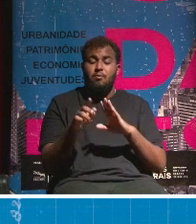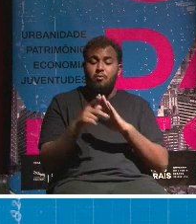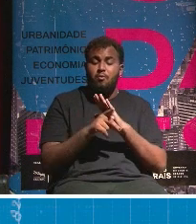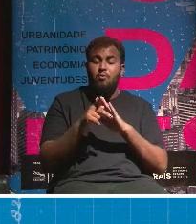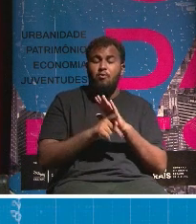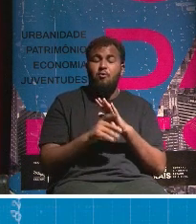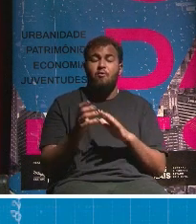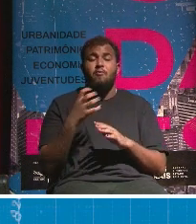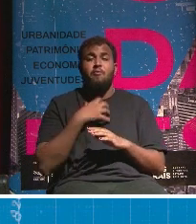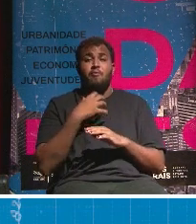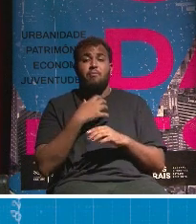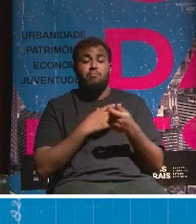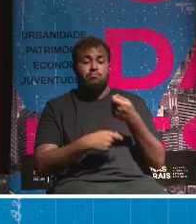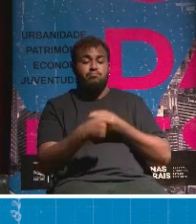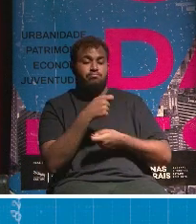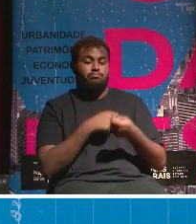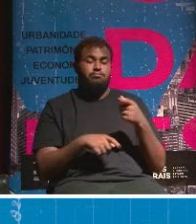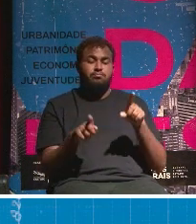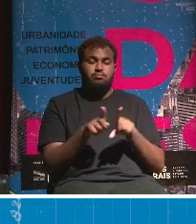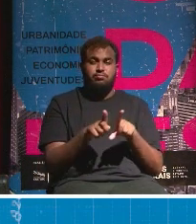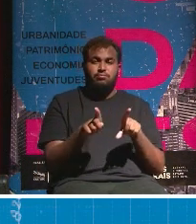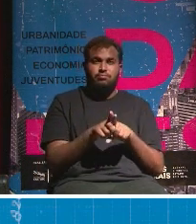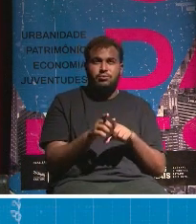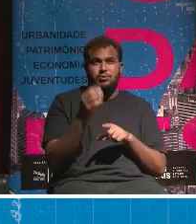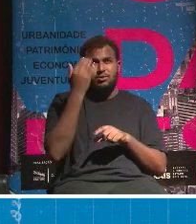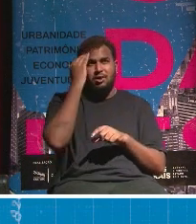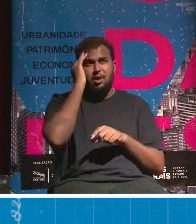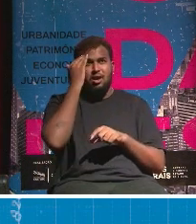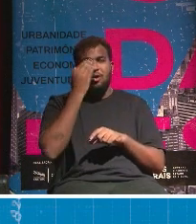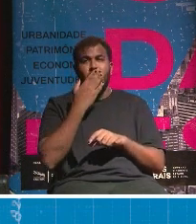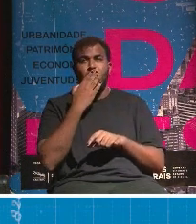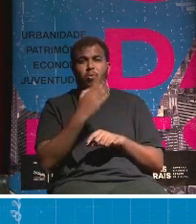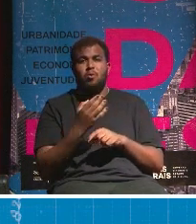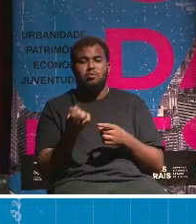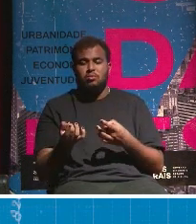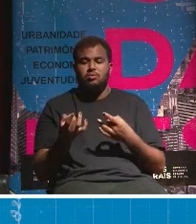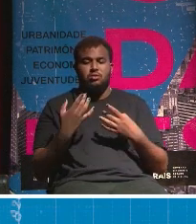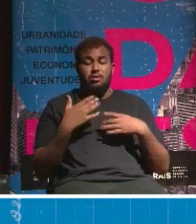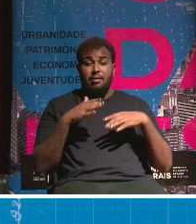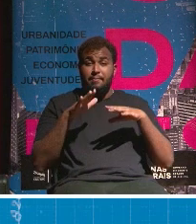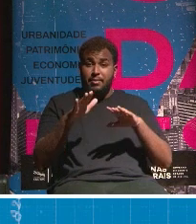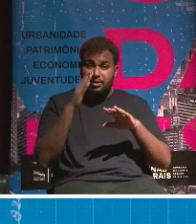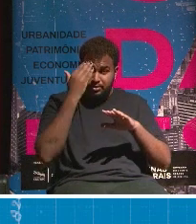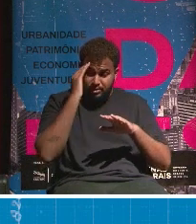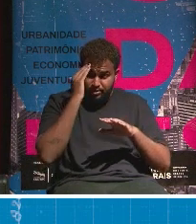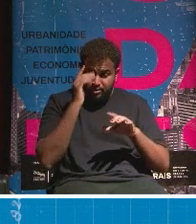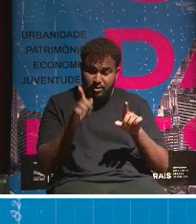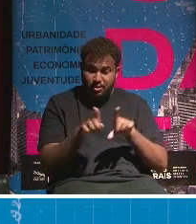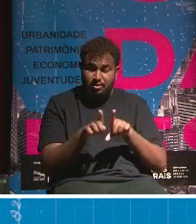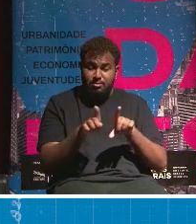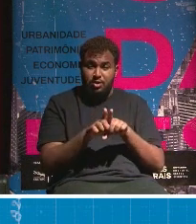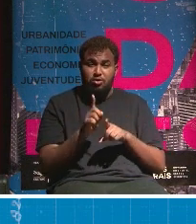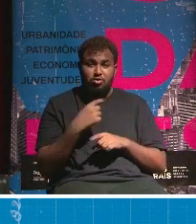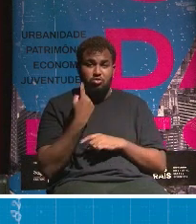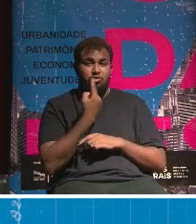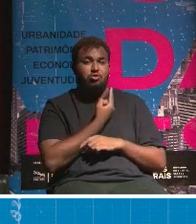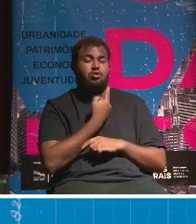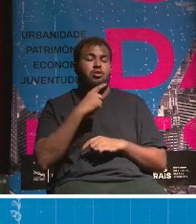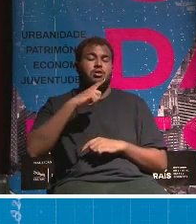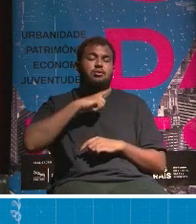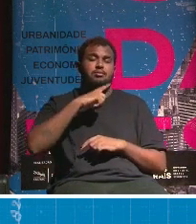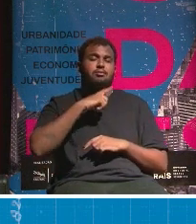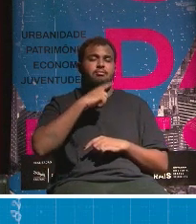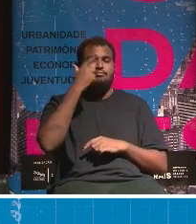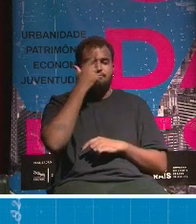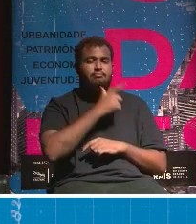negócio, para uma lógica que não quer dizer que abandone ela, mas considera que isso tem um